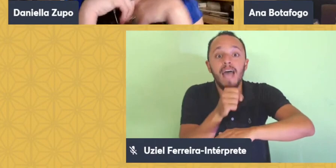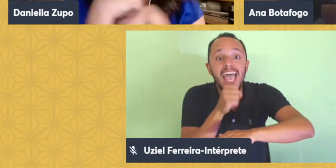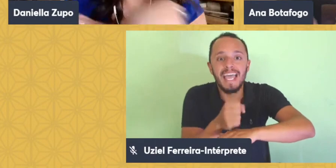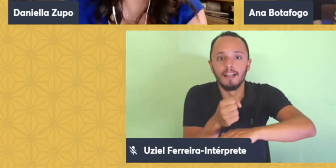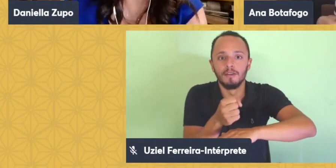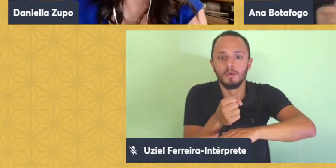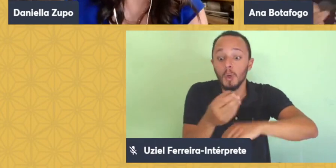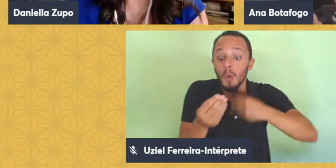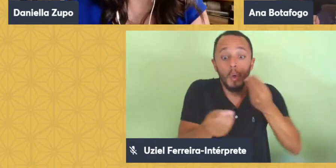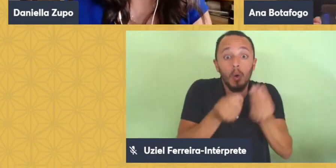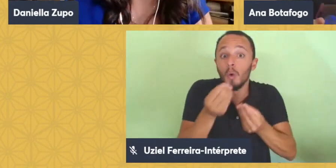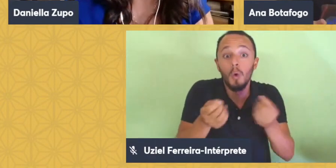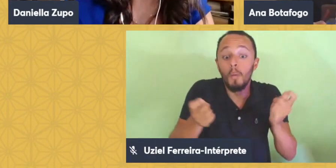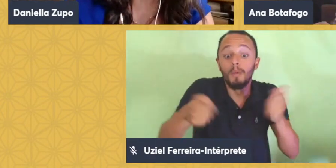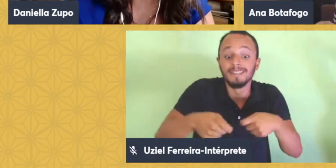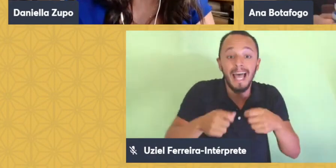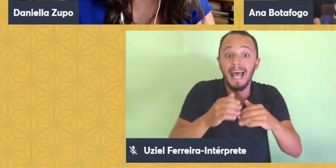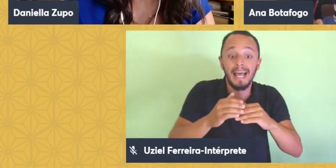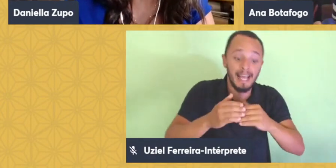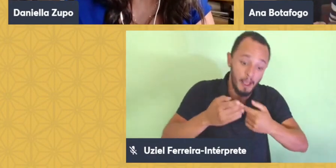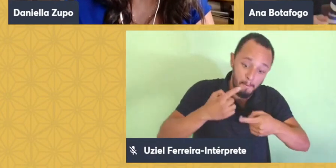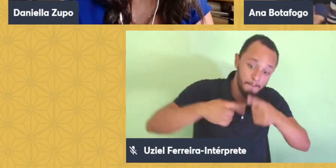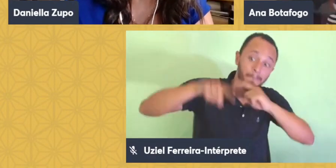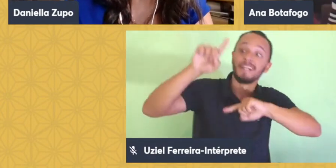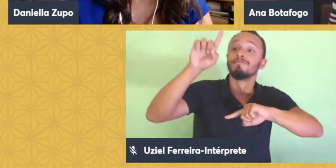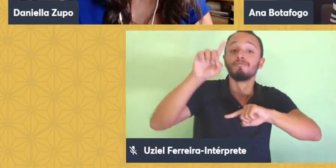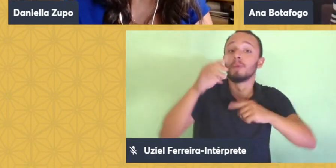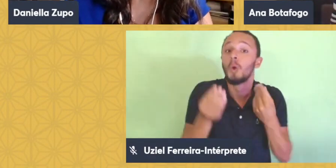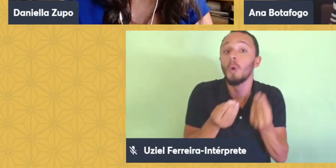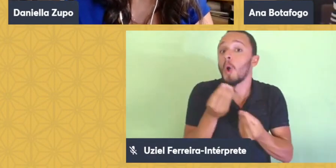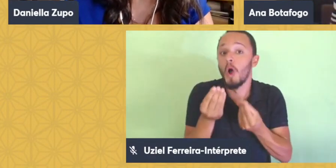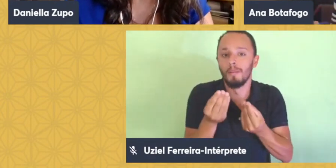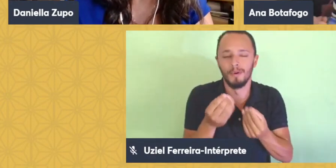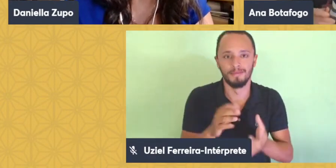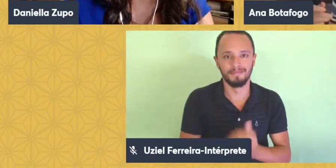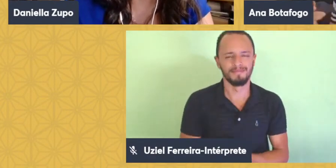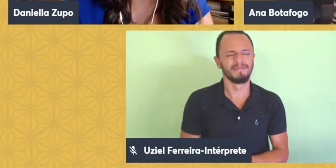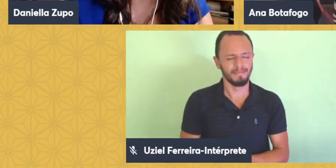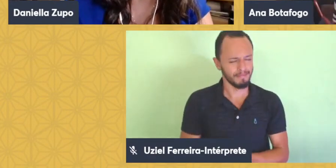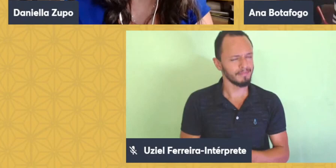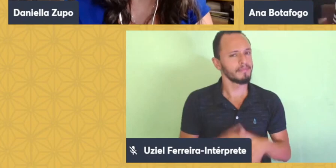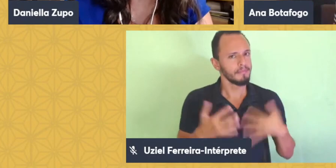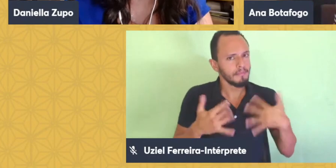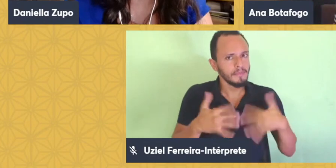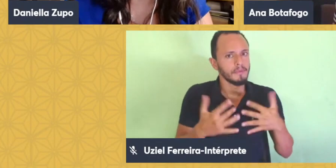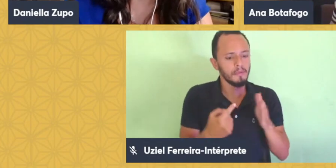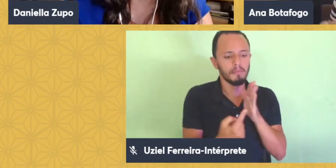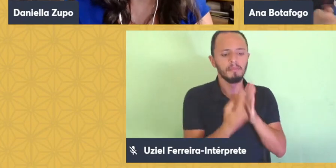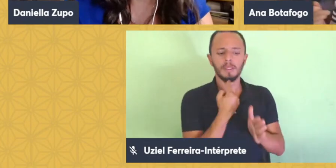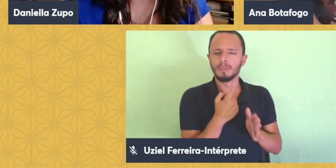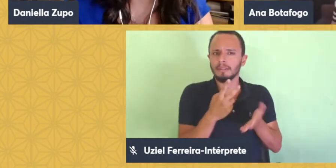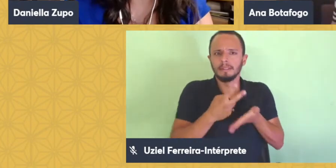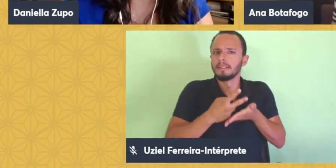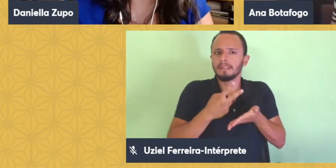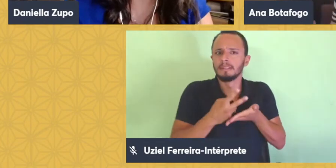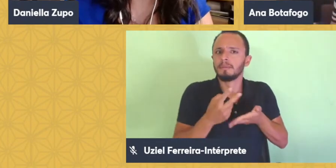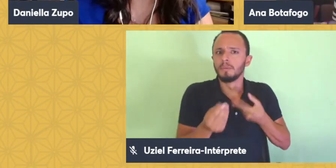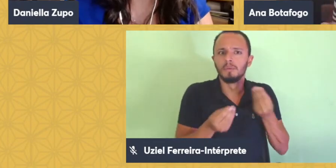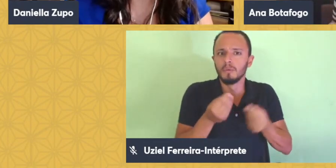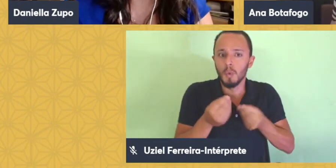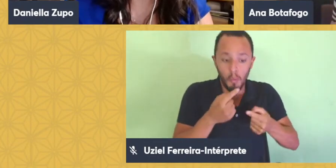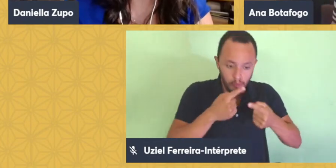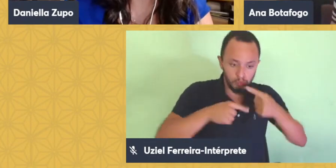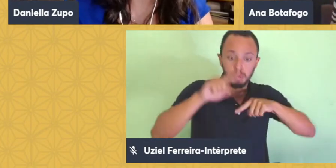consciente desse tempo me perguntam muito como foi terminar de dançar eu acho que foi muito E aí eu tive uma